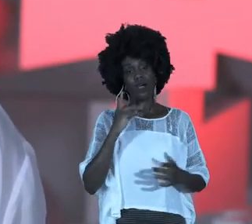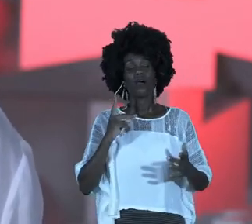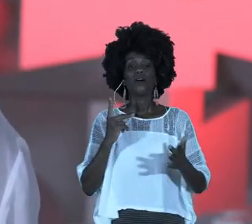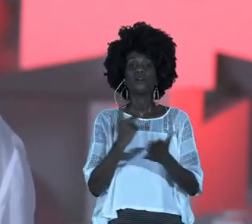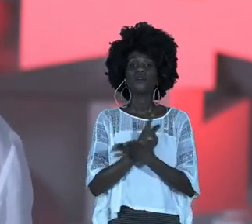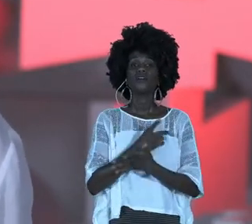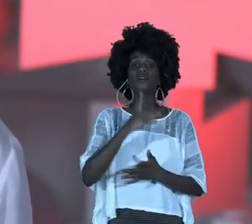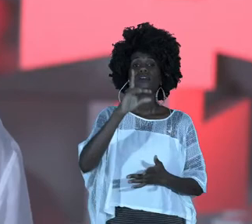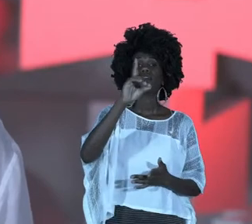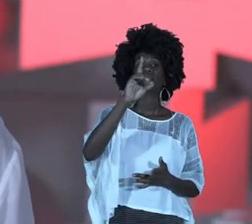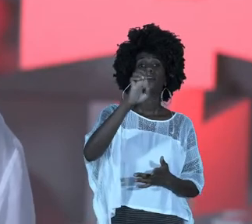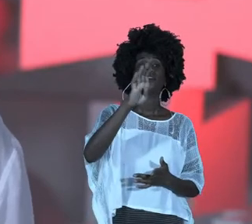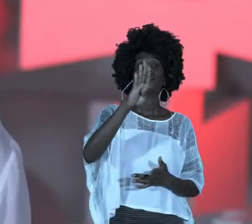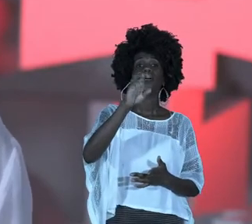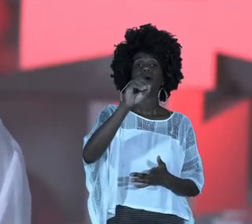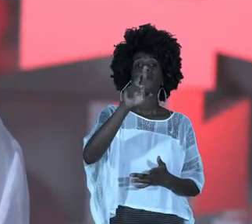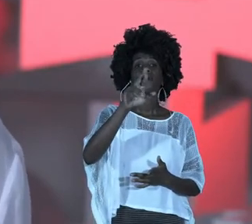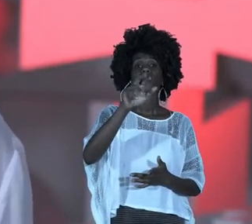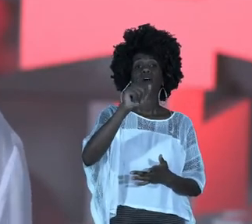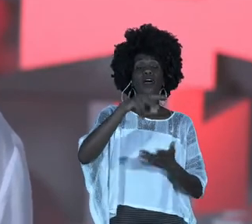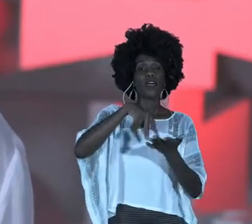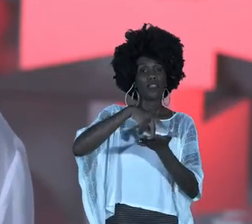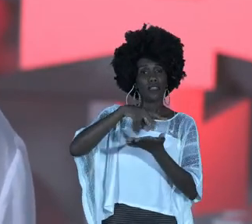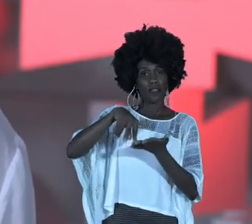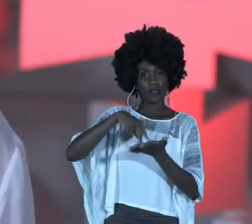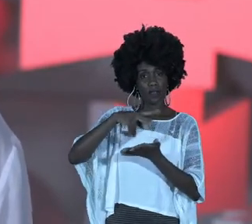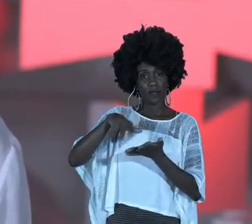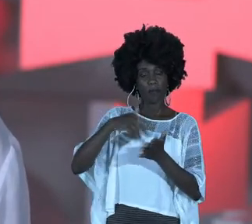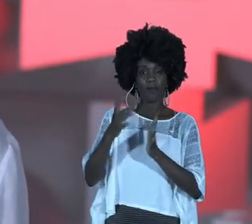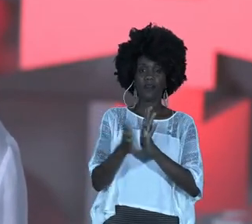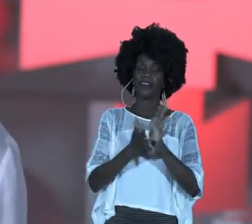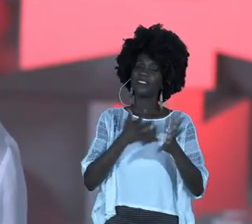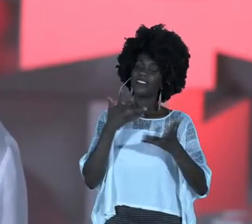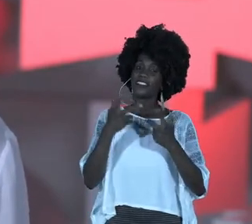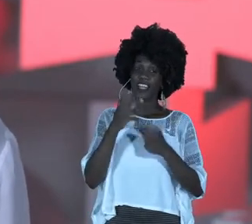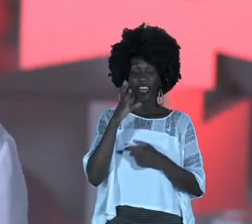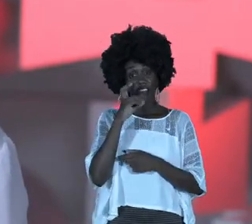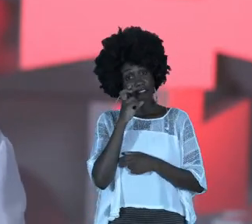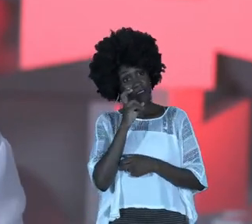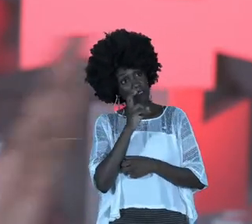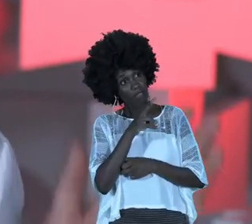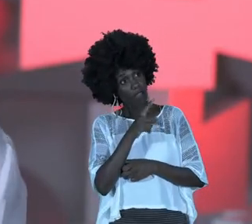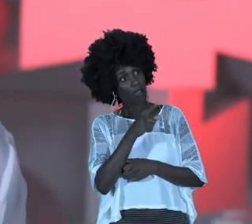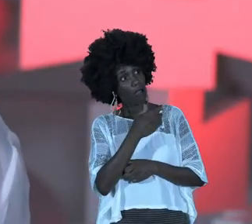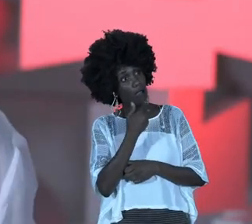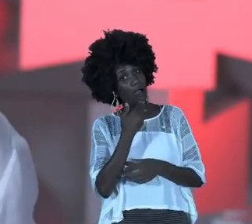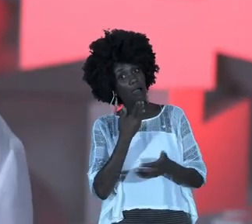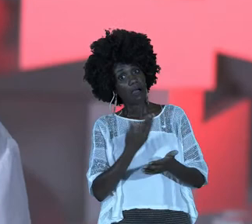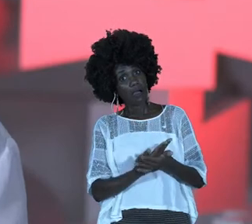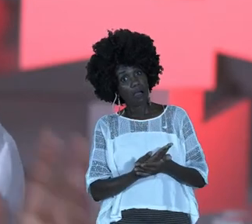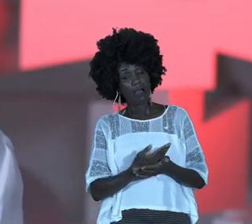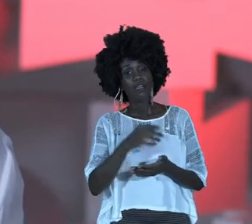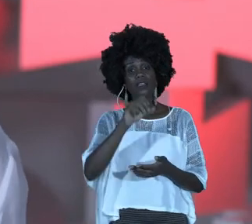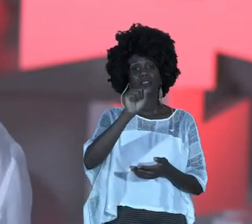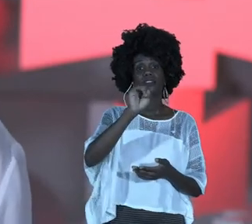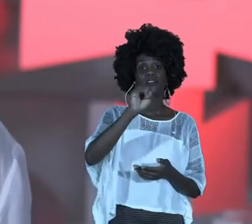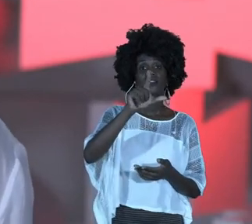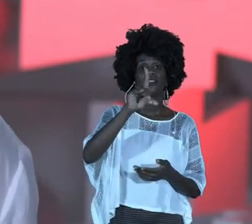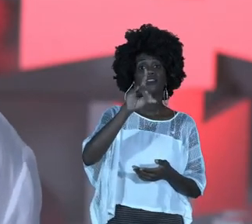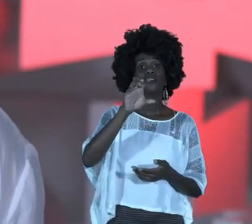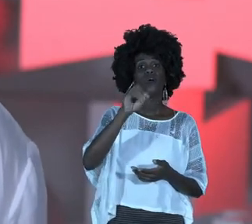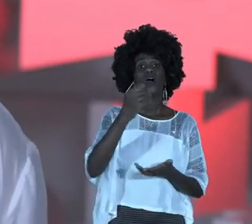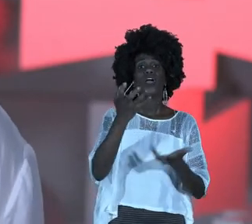de Deborah Coker, né? Essa coreógrafa maravilhosa, ela vê a exposição e diz: "Ah, Cildo, eu quero dançar